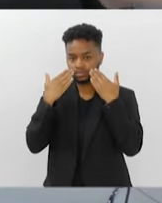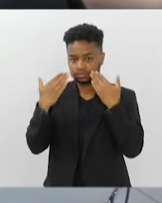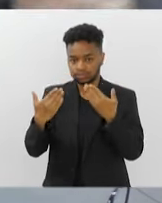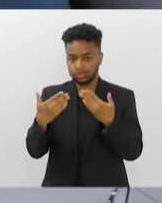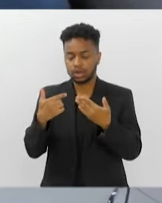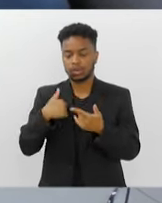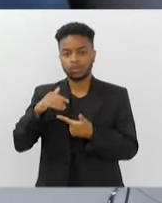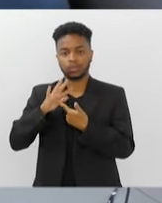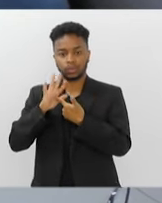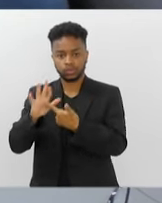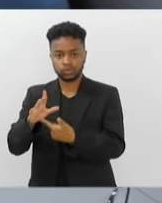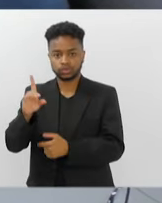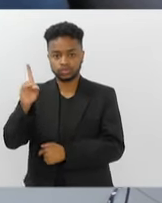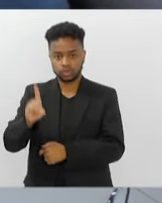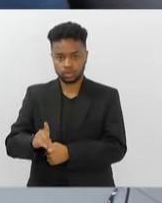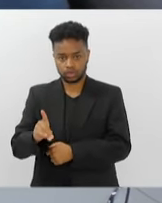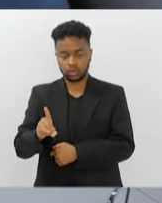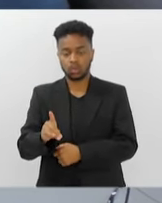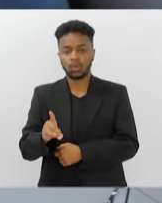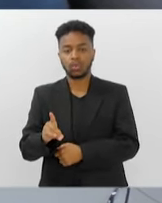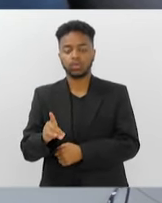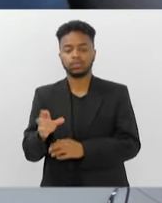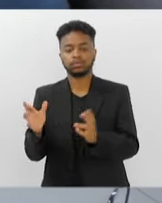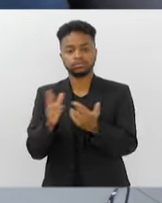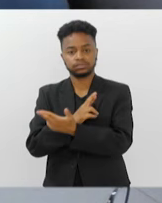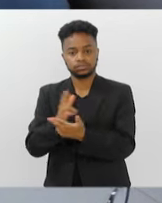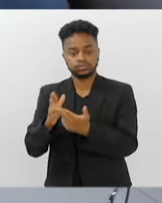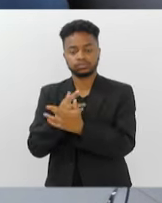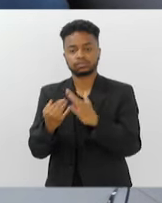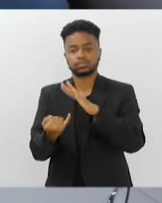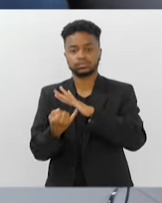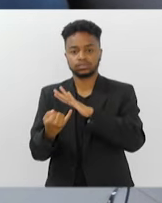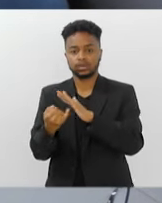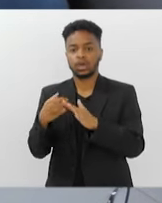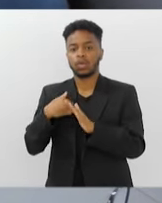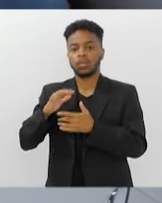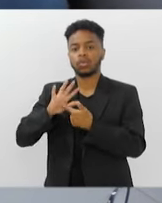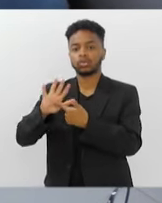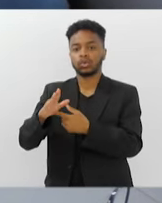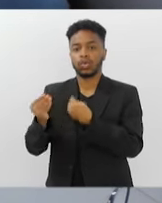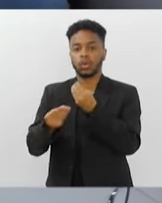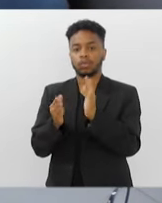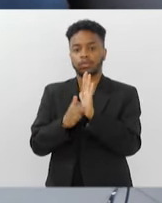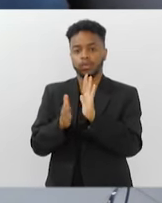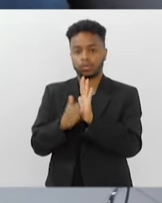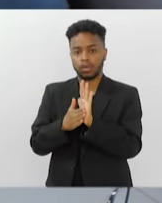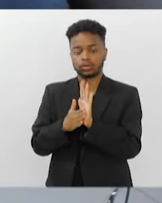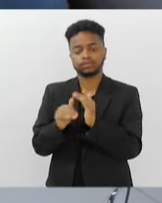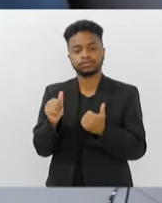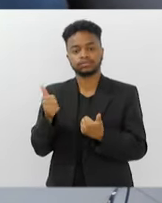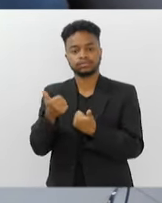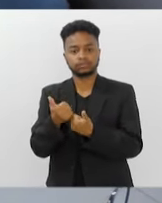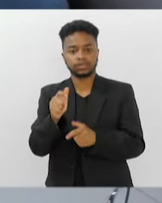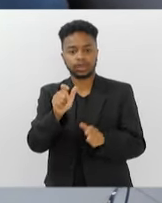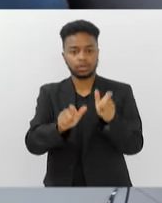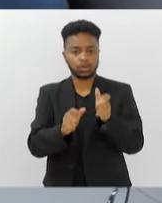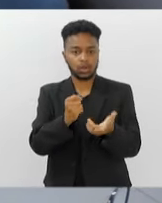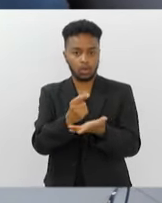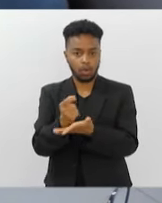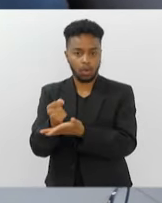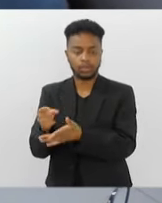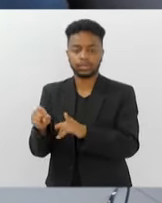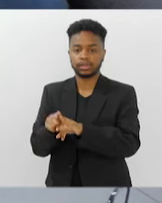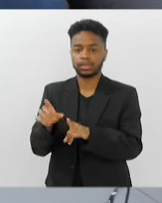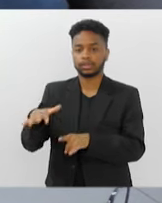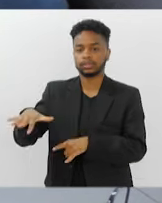diretor de relações institucional mostrei para ele a a nossa proposta de Amparo ao consumidor inclusive eles